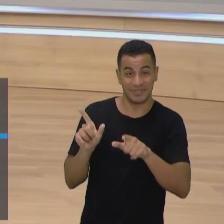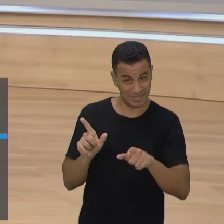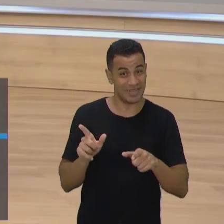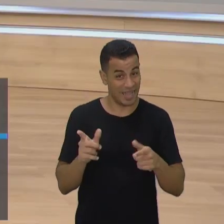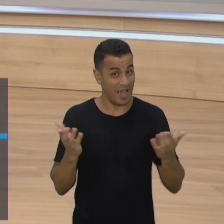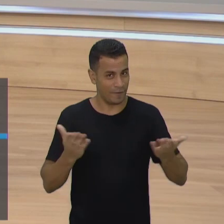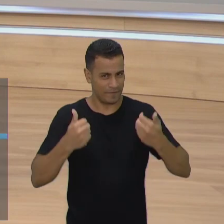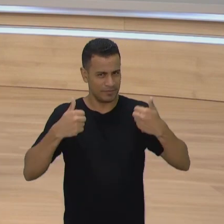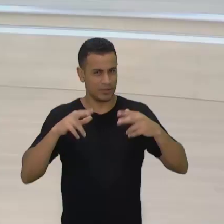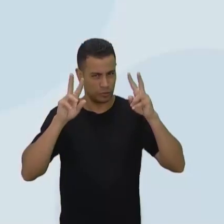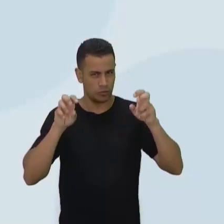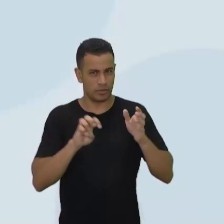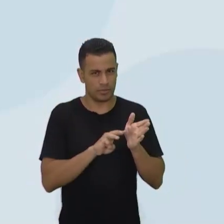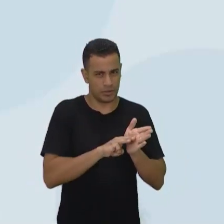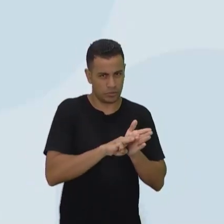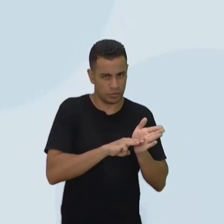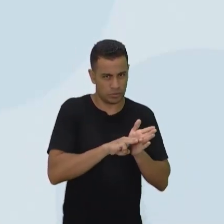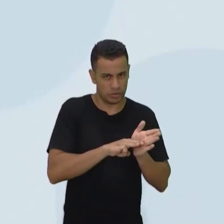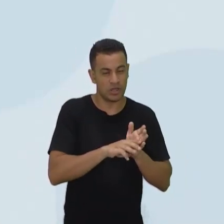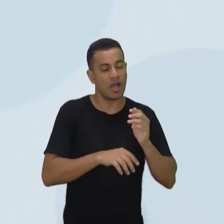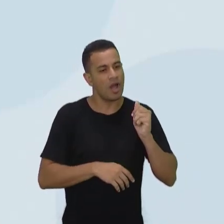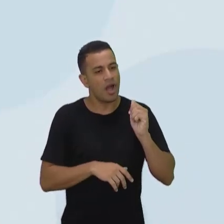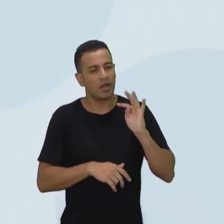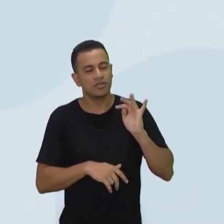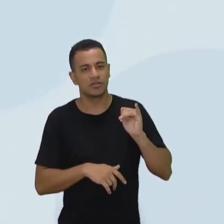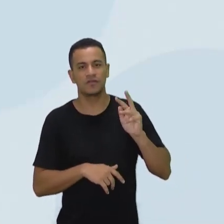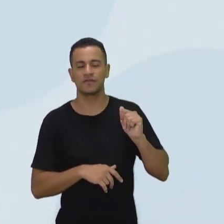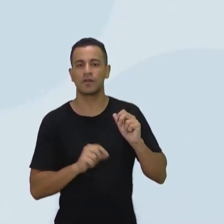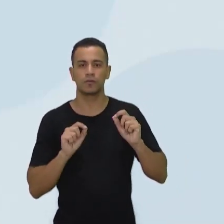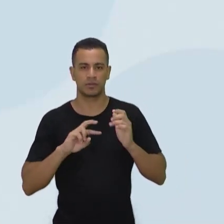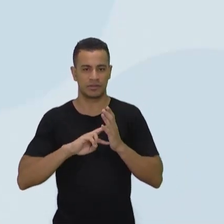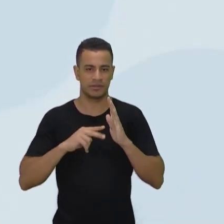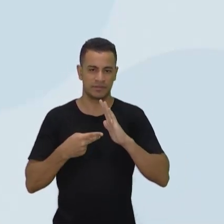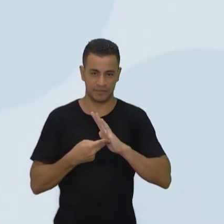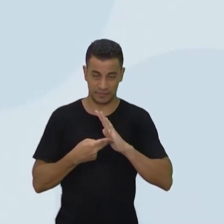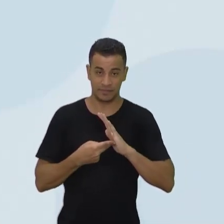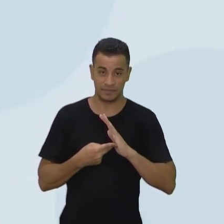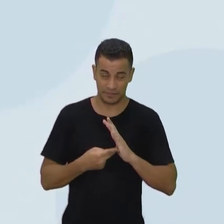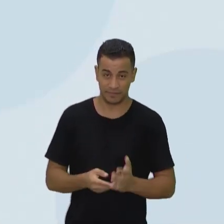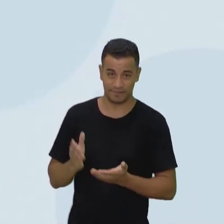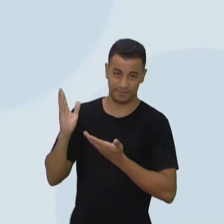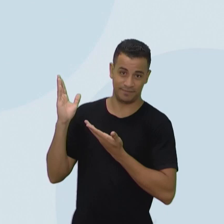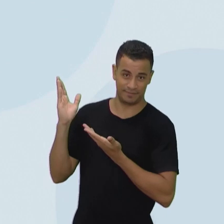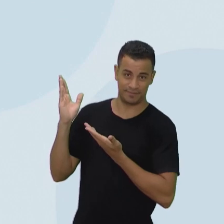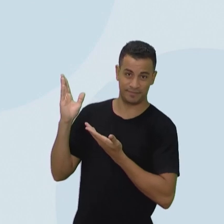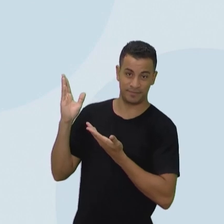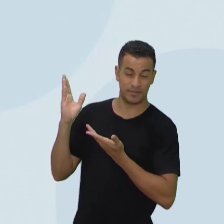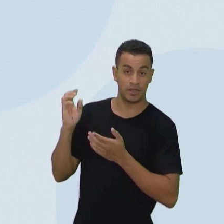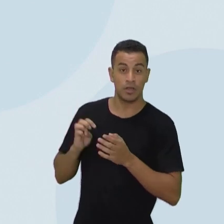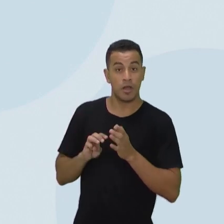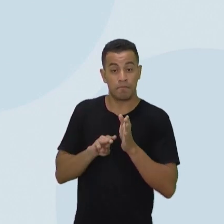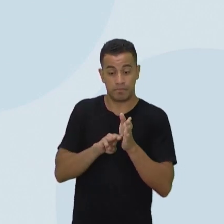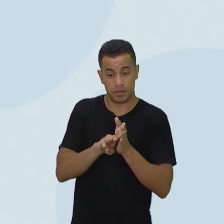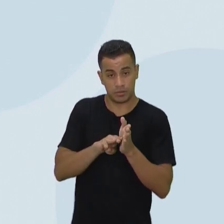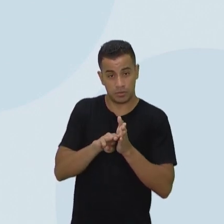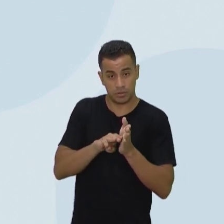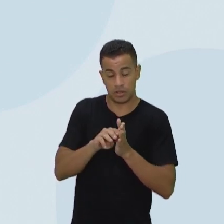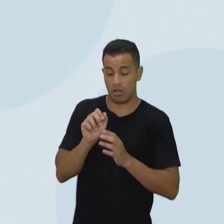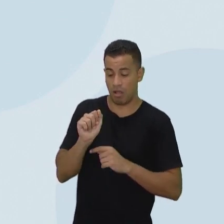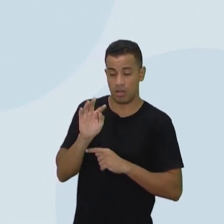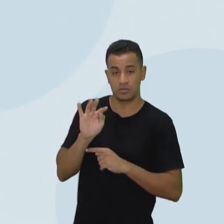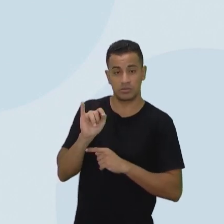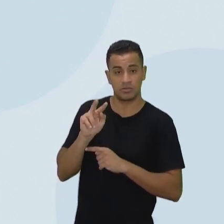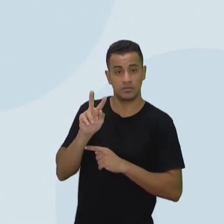ativa. Próximo slide. Então, temos aí, metodologia ativa. Elas dão ênfase ao